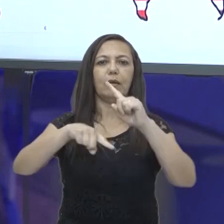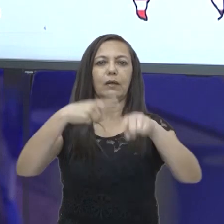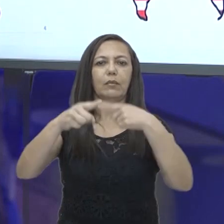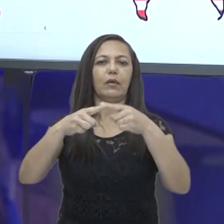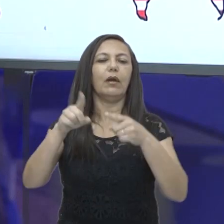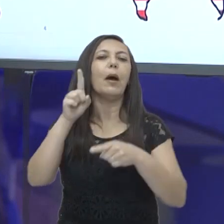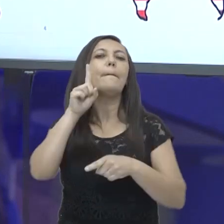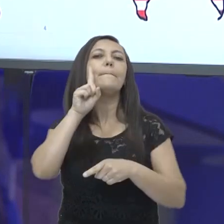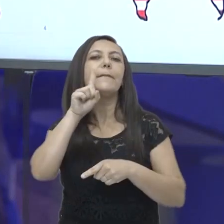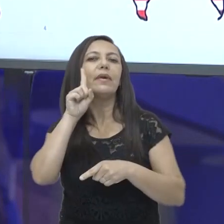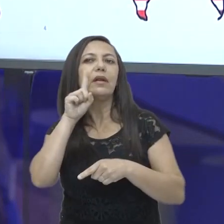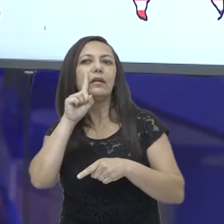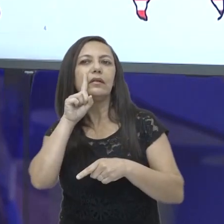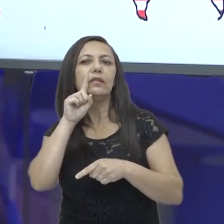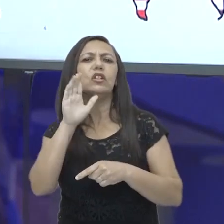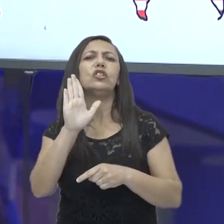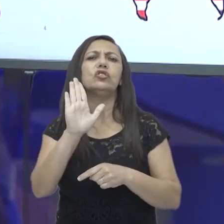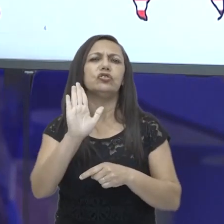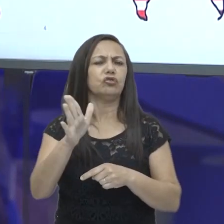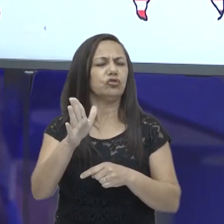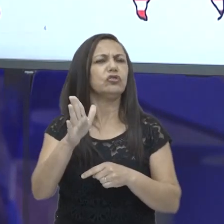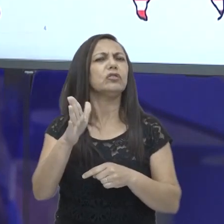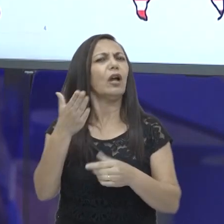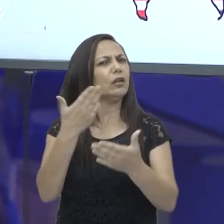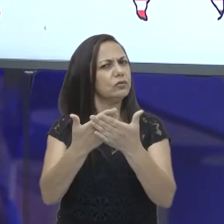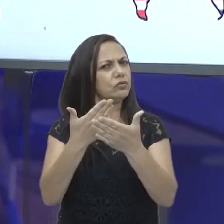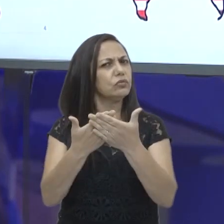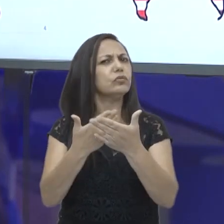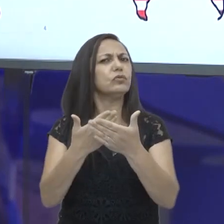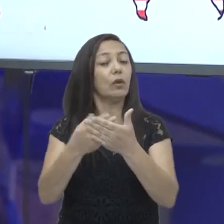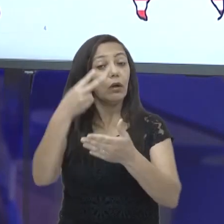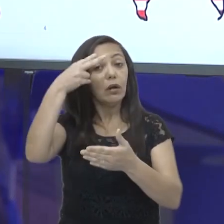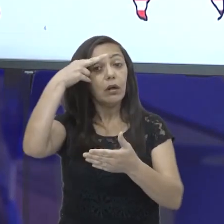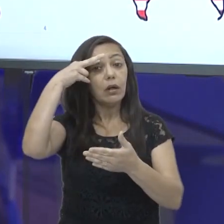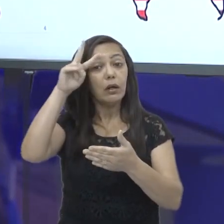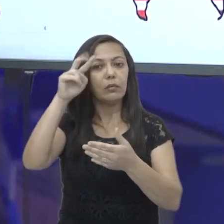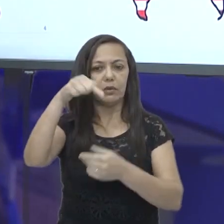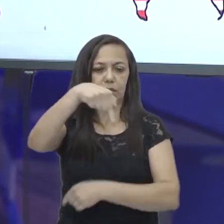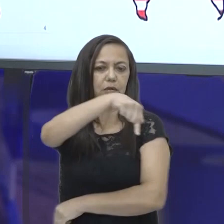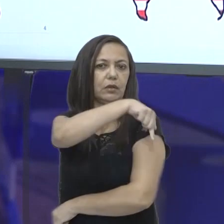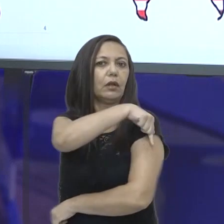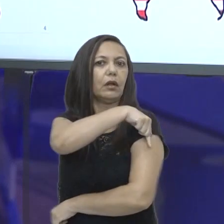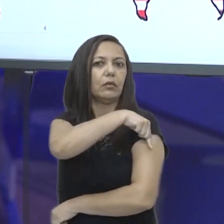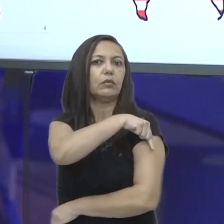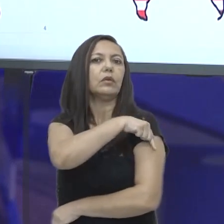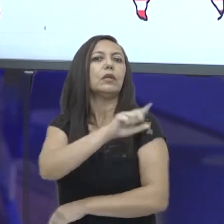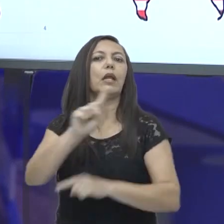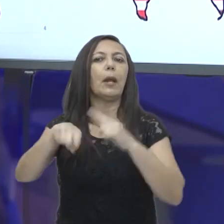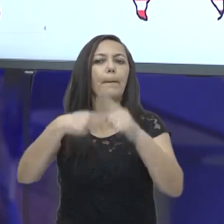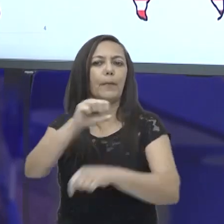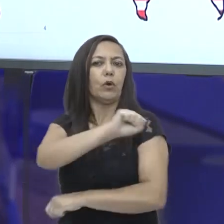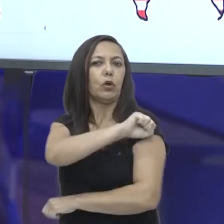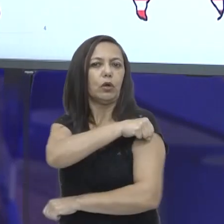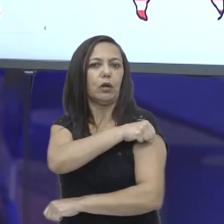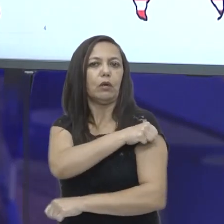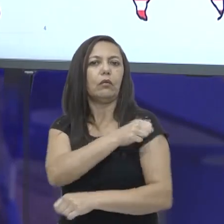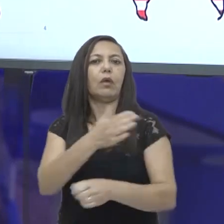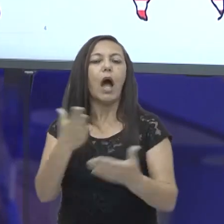Unidos da América. Vocês já fizeram essa revisão. Lembra? 7º ano, nós fizemos. 8º ano,